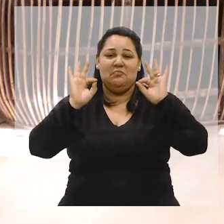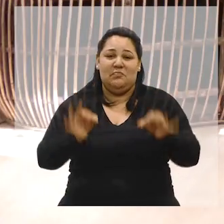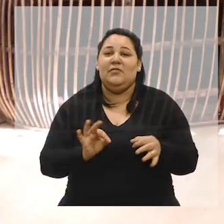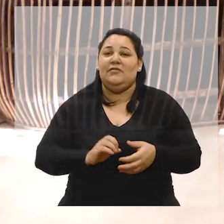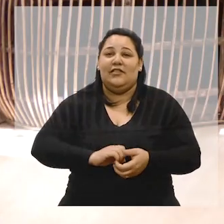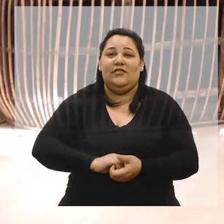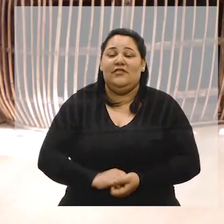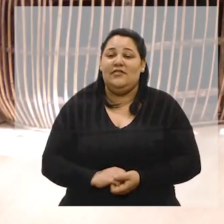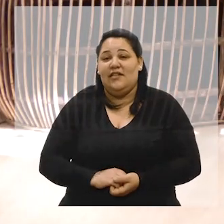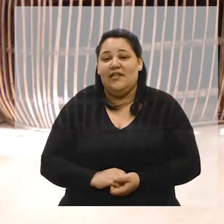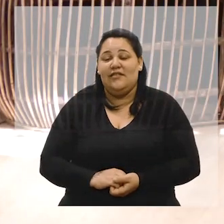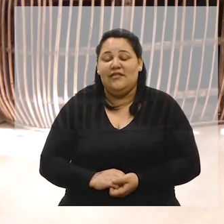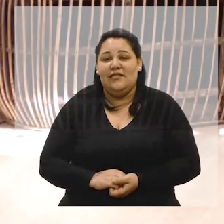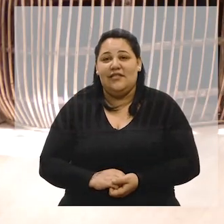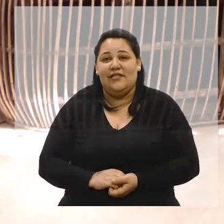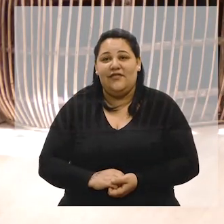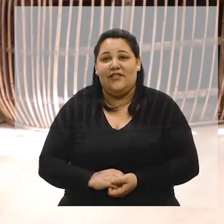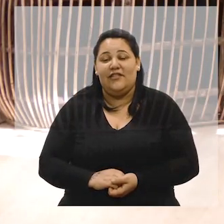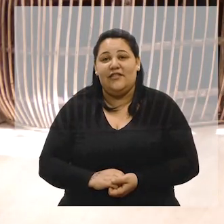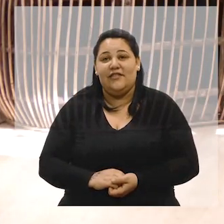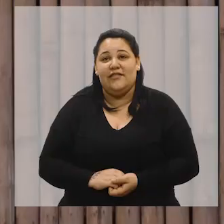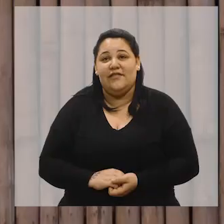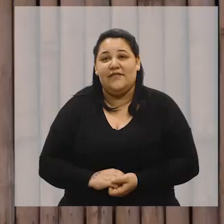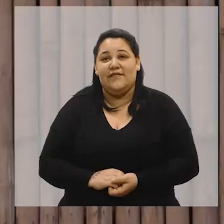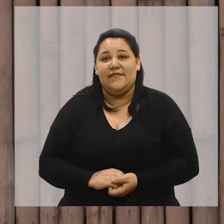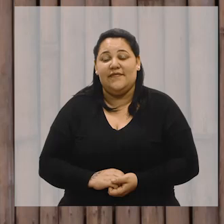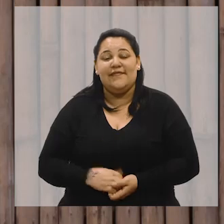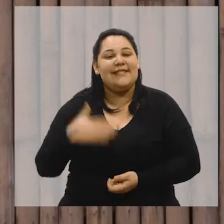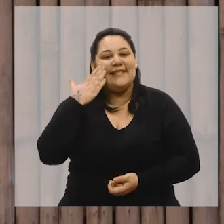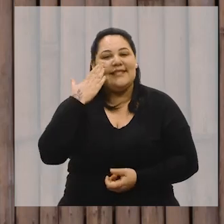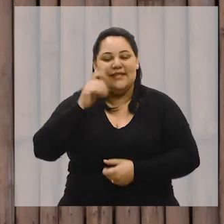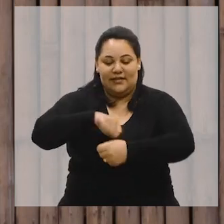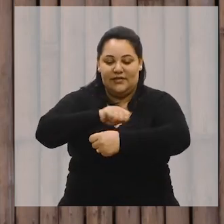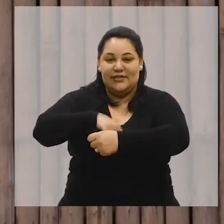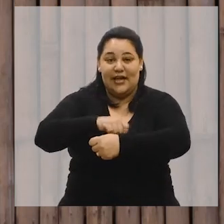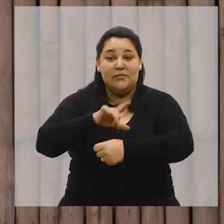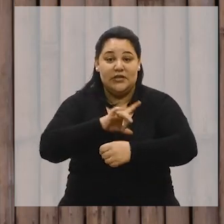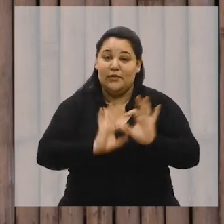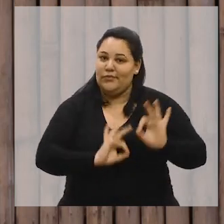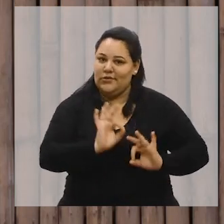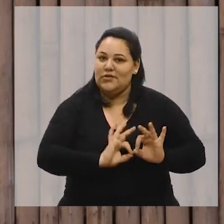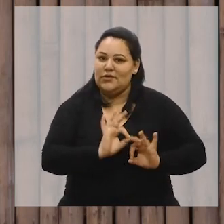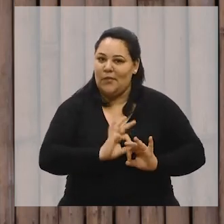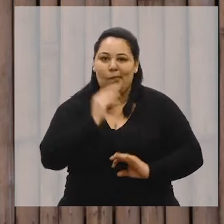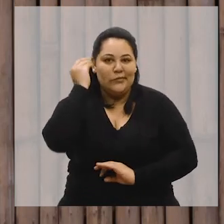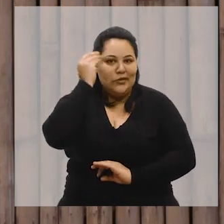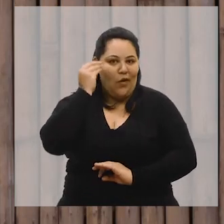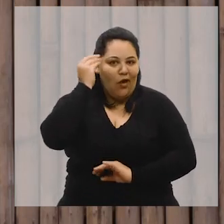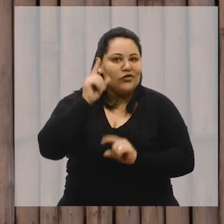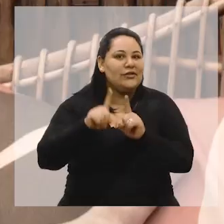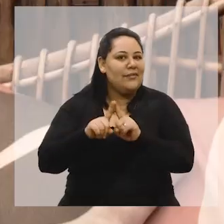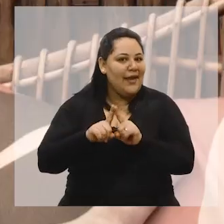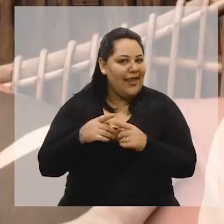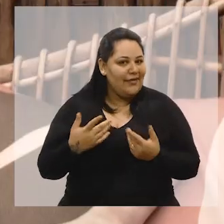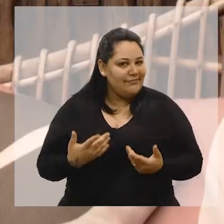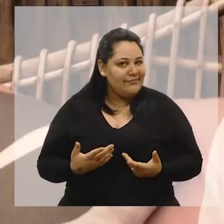Cada um que com as suas consequências depois também. Também tem isso, né? Então, além de saber cozinhar, também tem que ter um preparo psicológico também, né? Nossa,